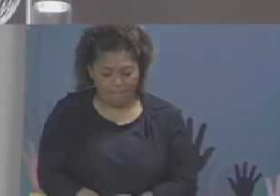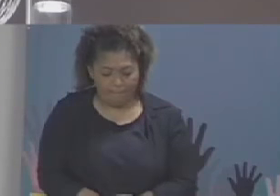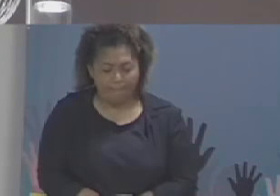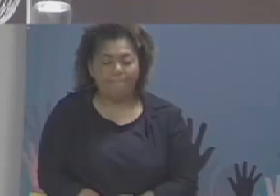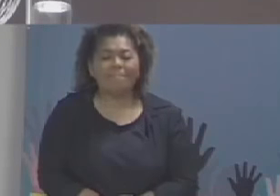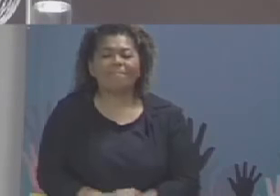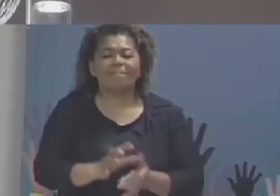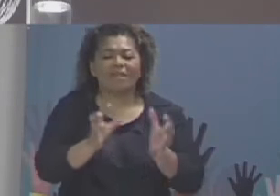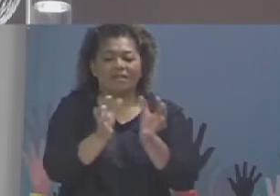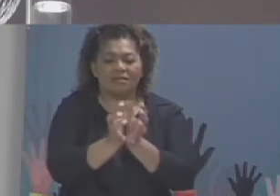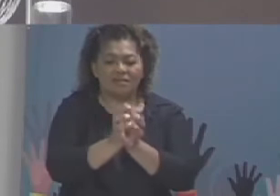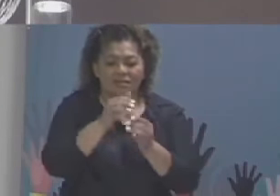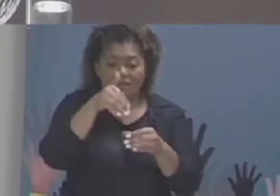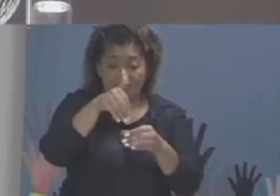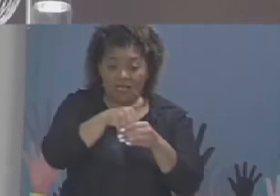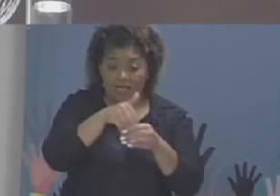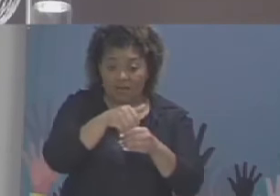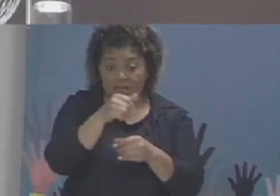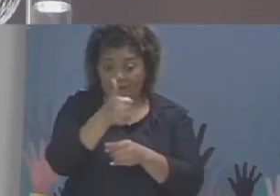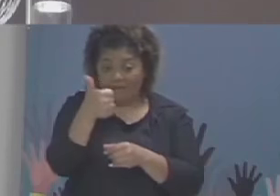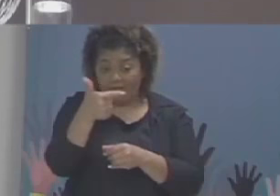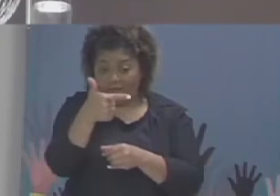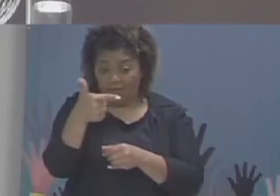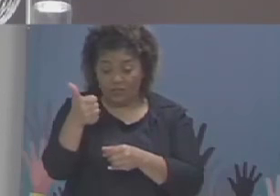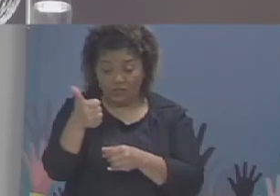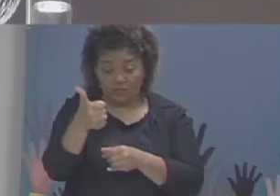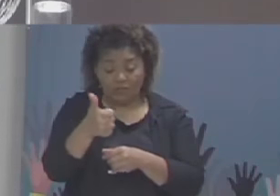Candidato da chapa 21, responde à próxima pergunta.